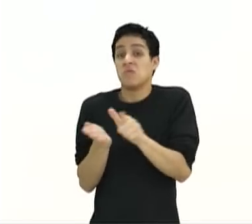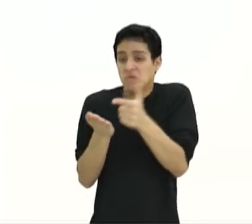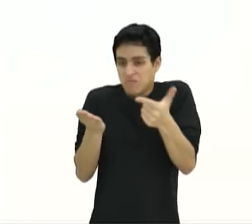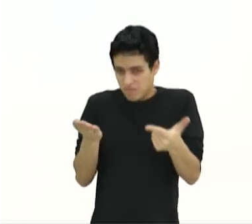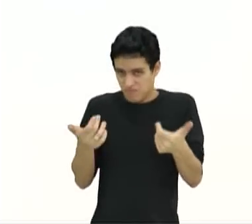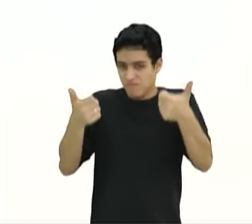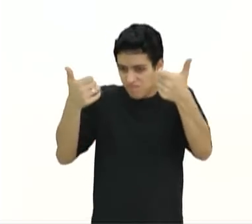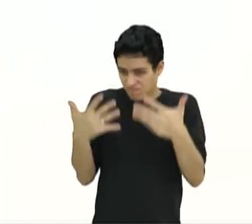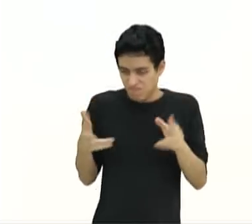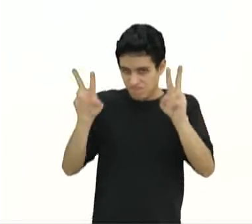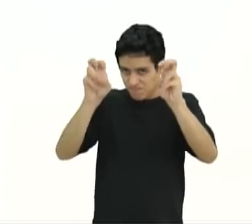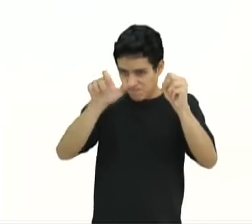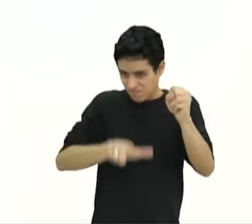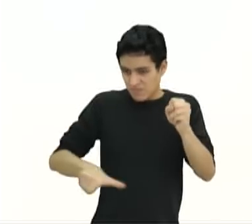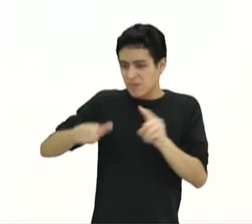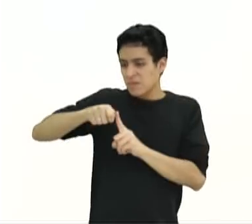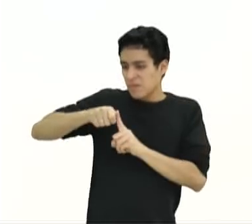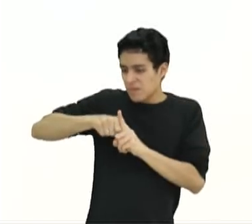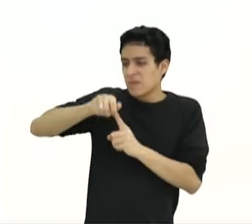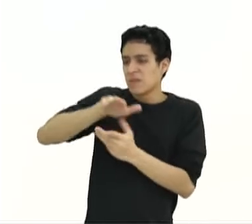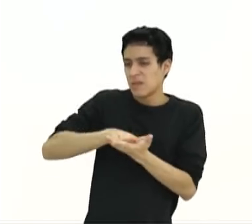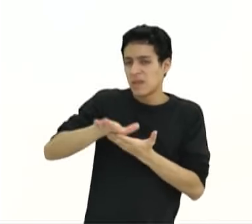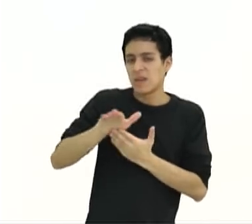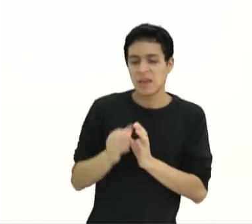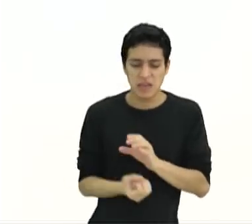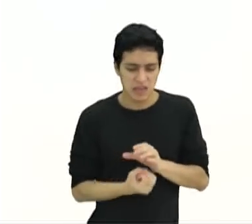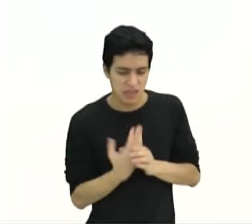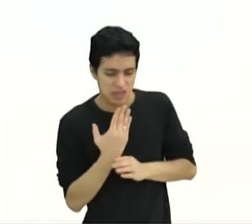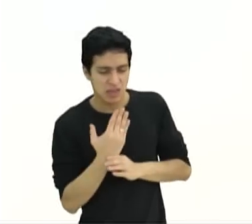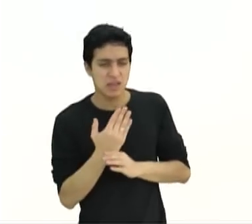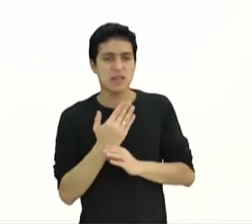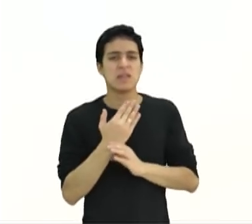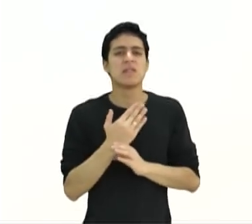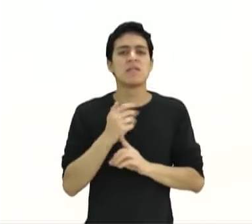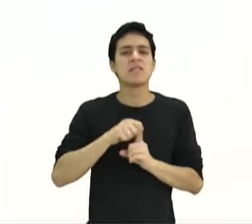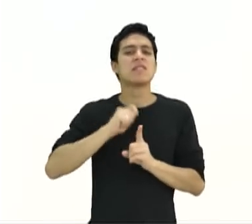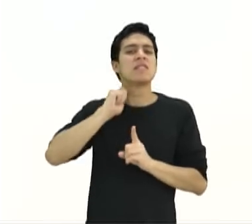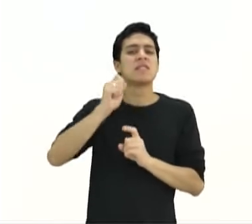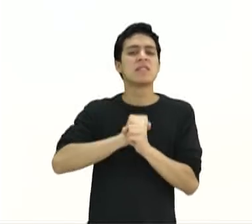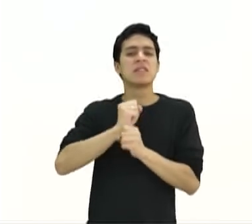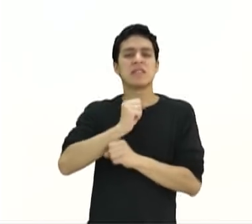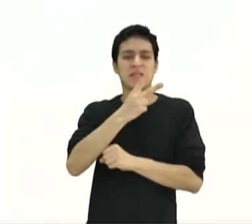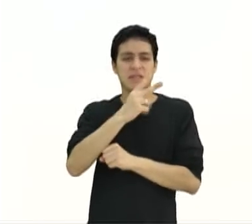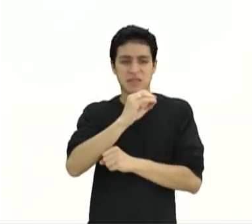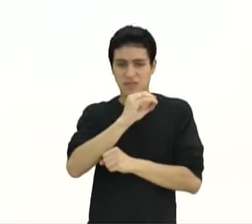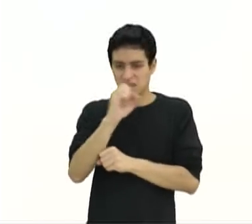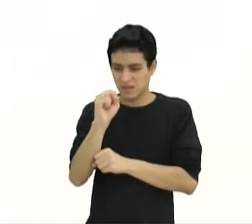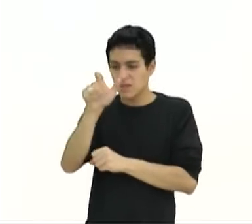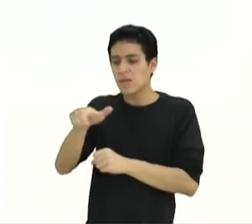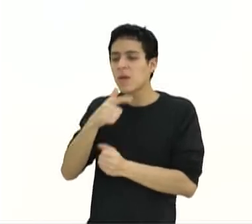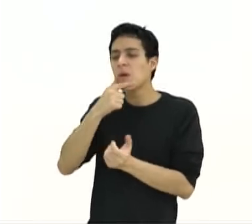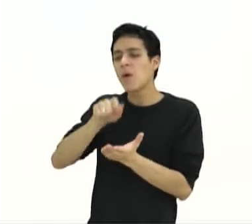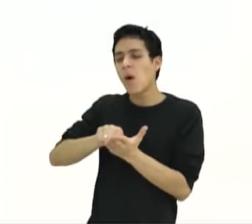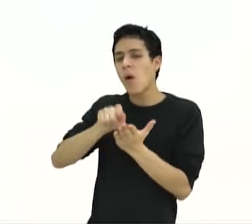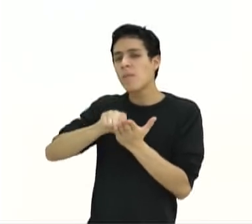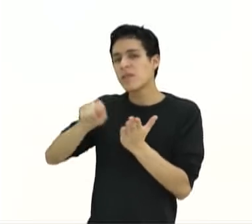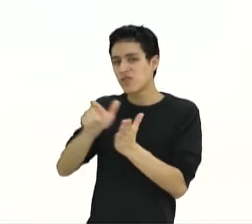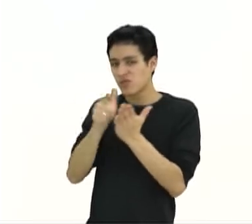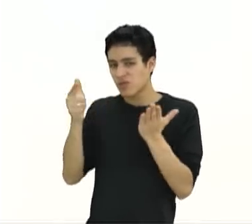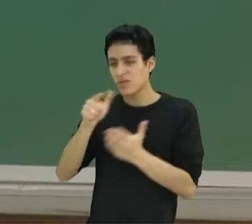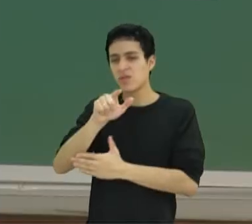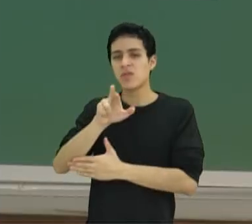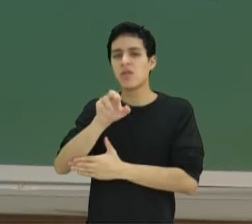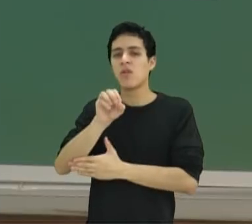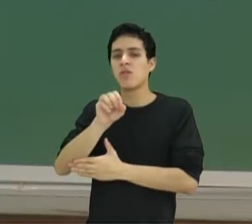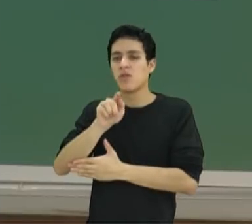edição mensal. Ele foi fundado em abril de 2008 pelo jornalista Rogério